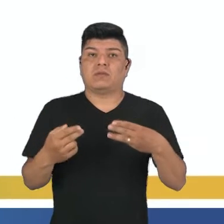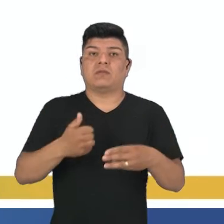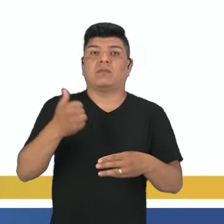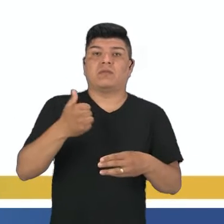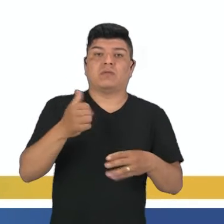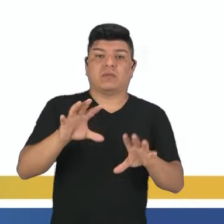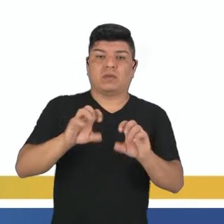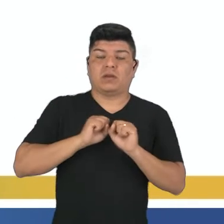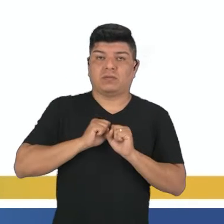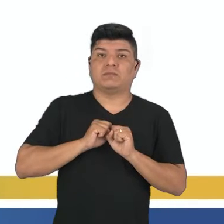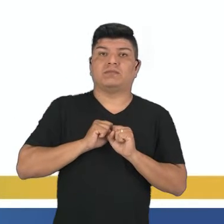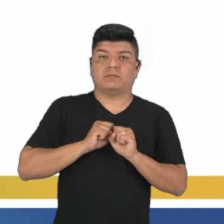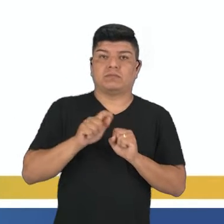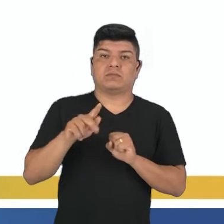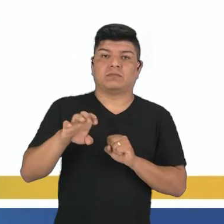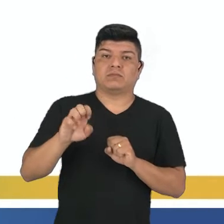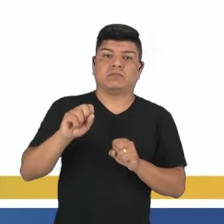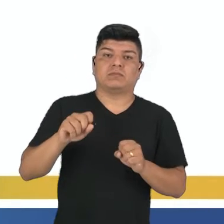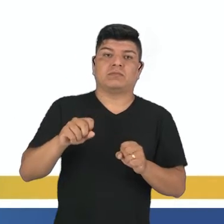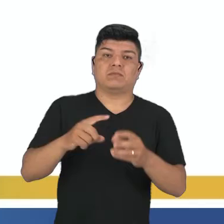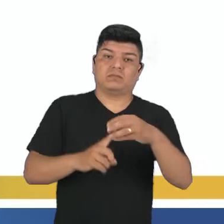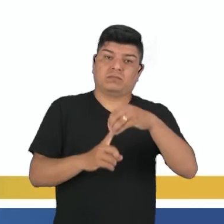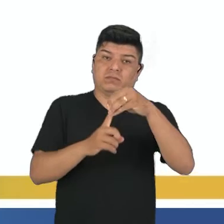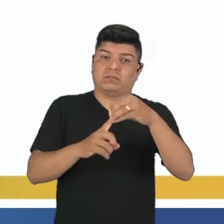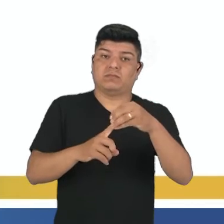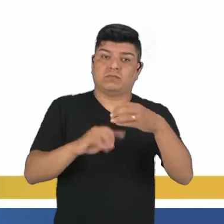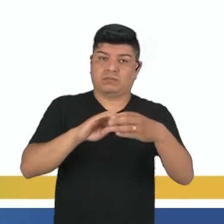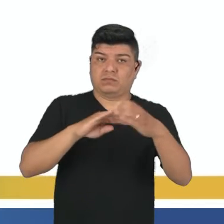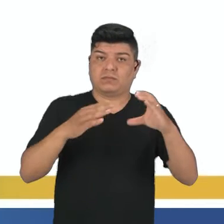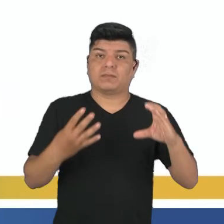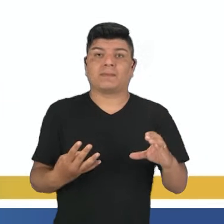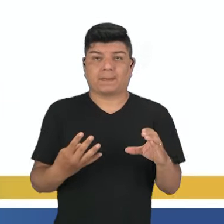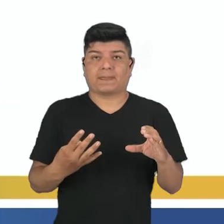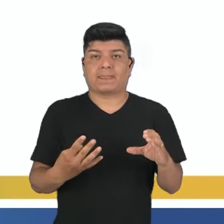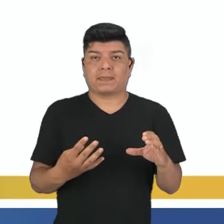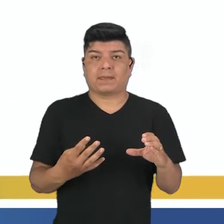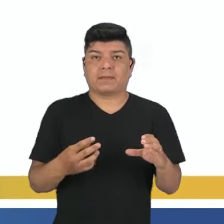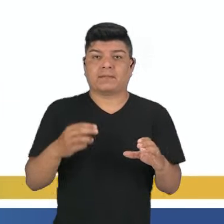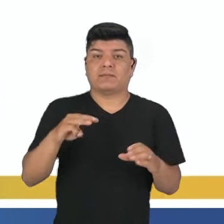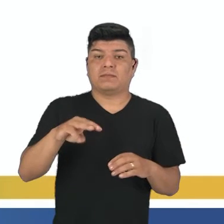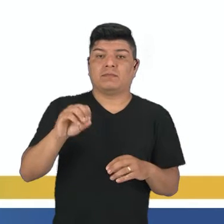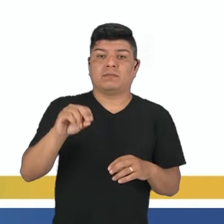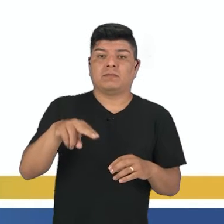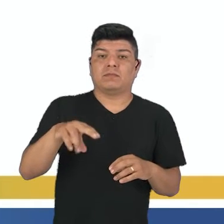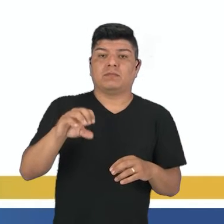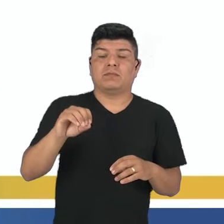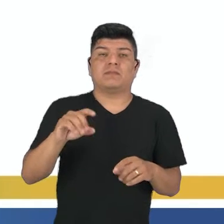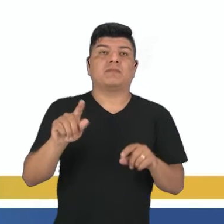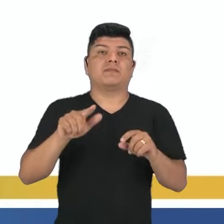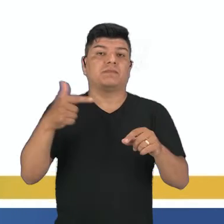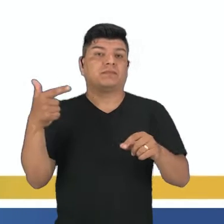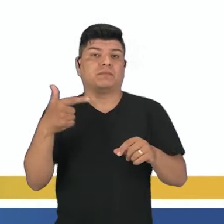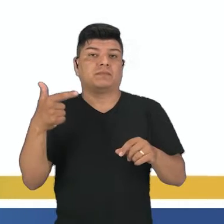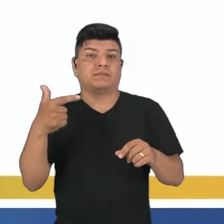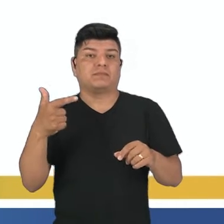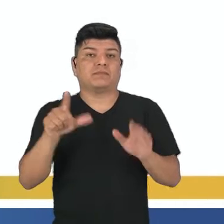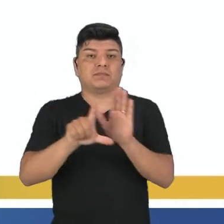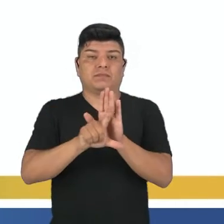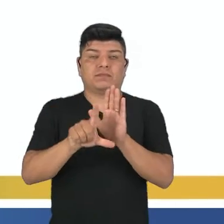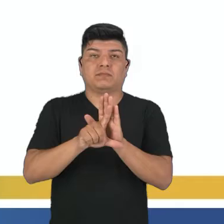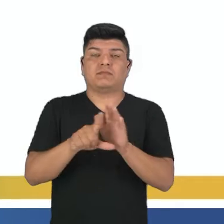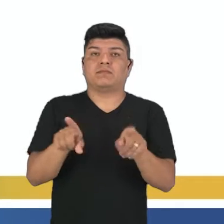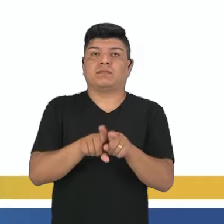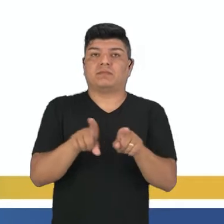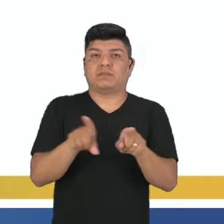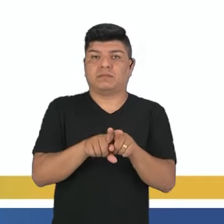do par de genes que determina uma característica, ou seja, o monohibridismo, e a nossa segunda lei, que é também chamada de